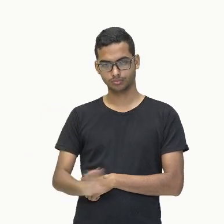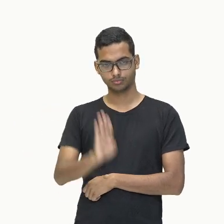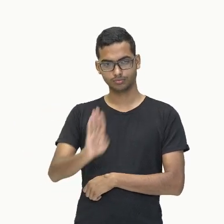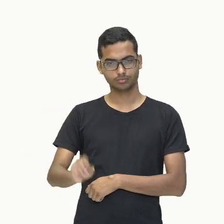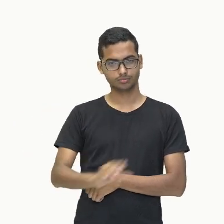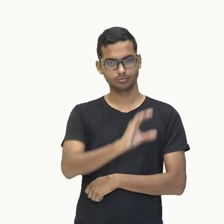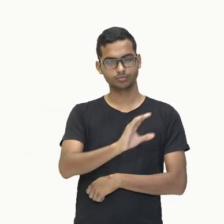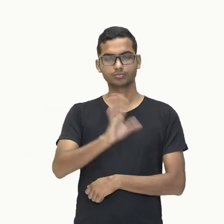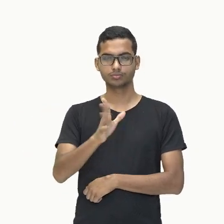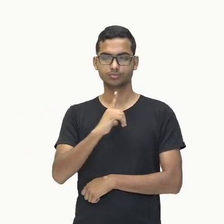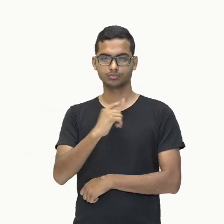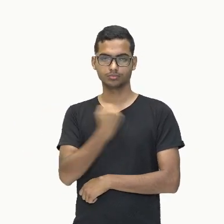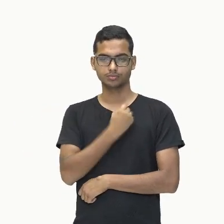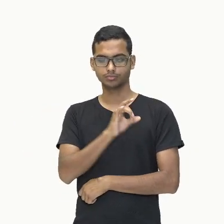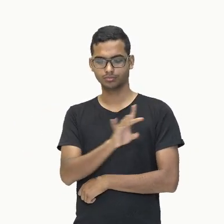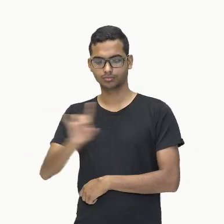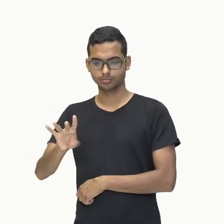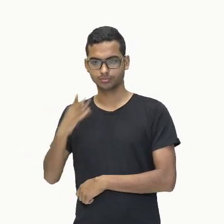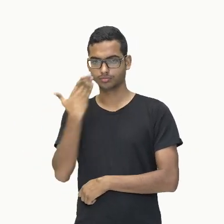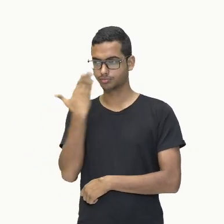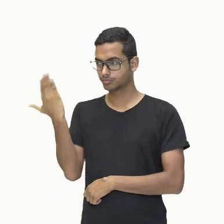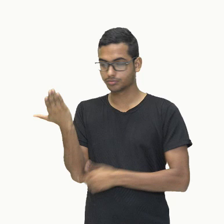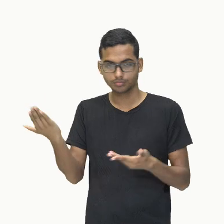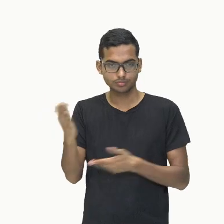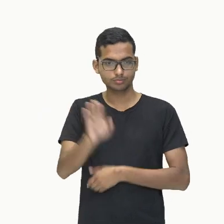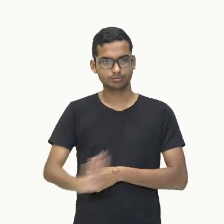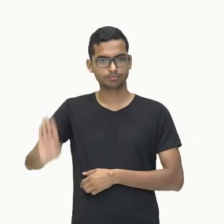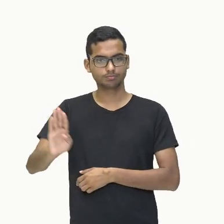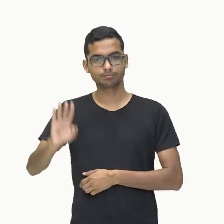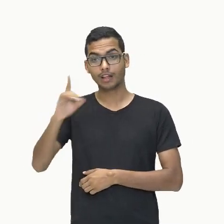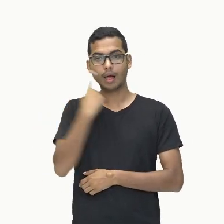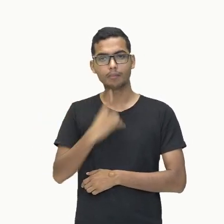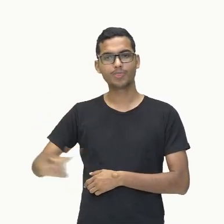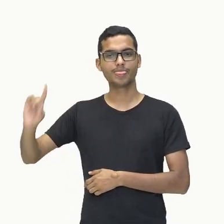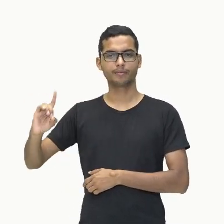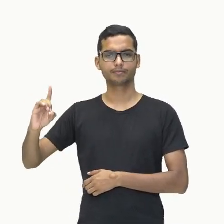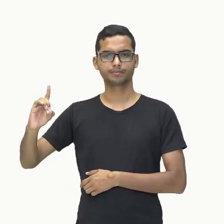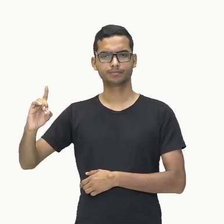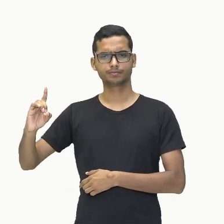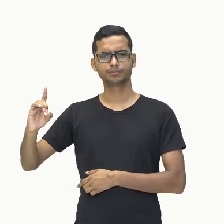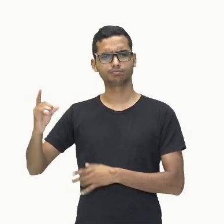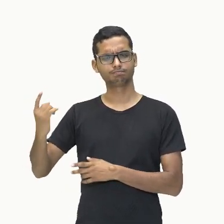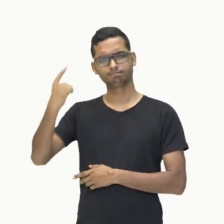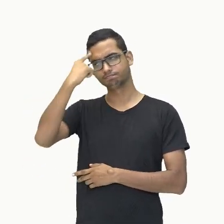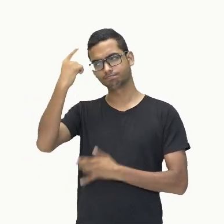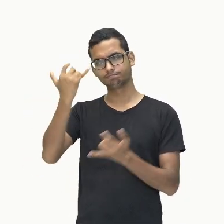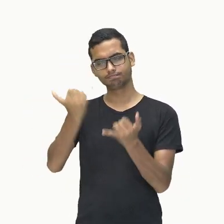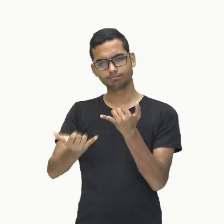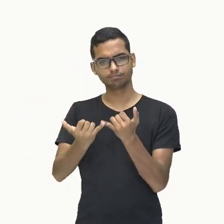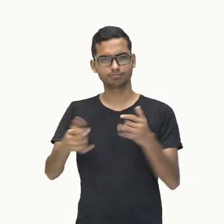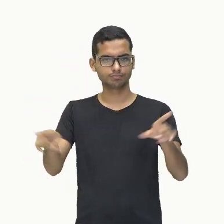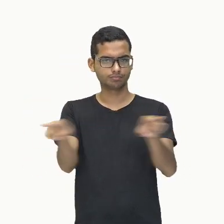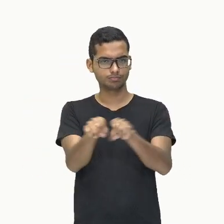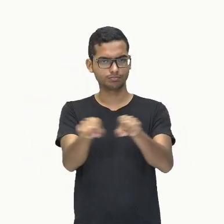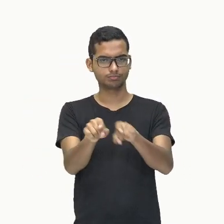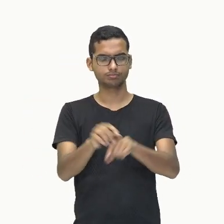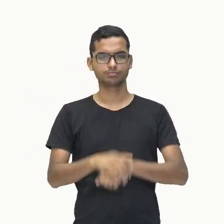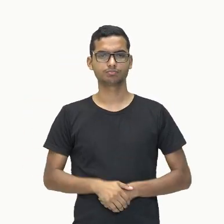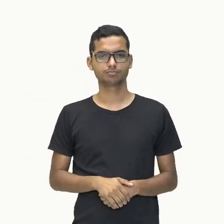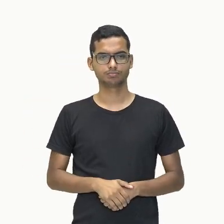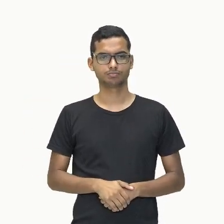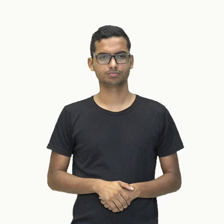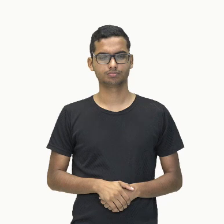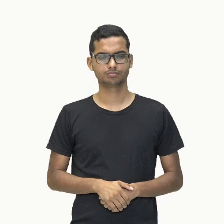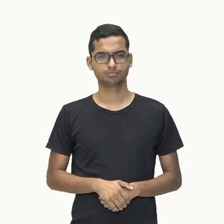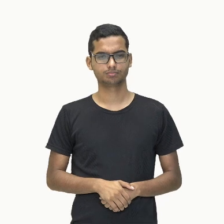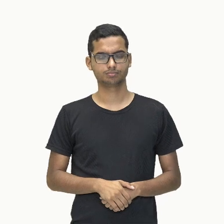A letra D vai seguir uma ideia parecida, tá bom? Só que nesse caso aí, da letra